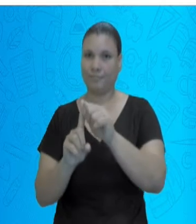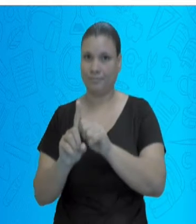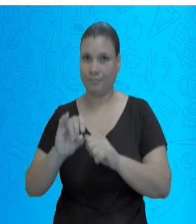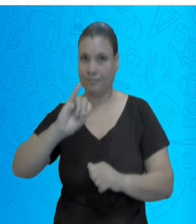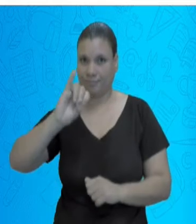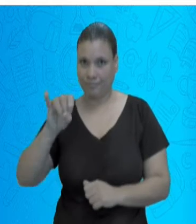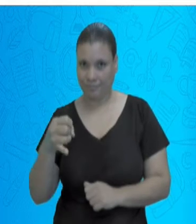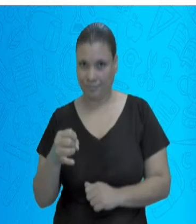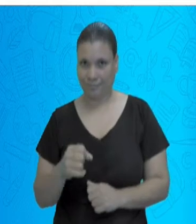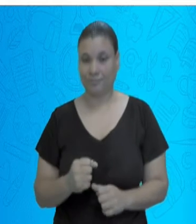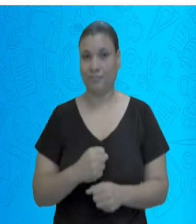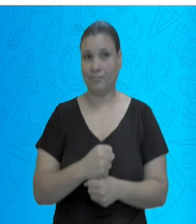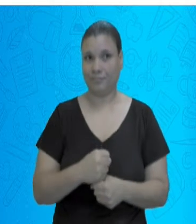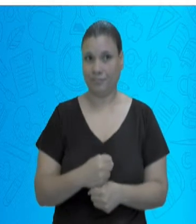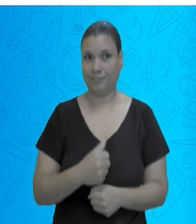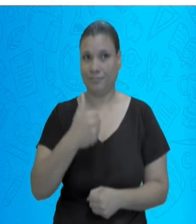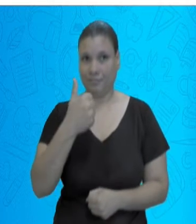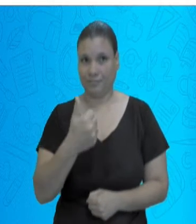1983, sob a